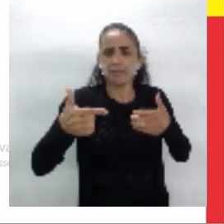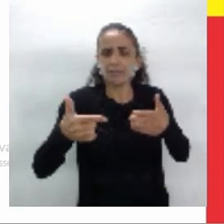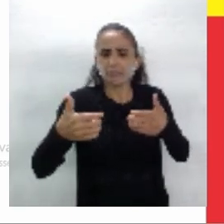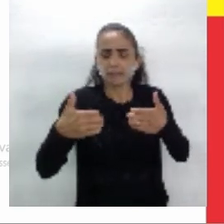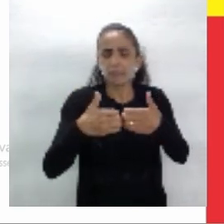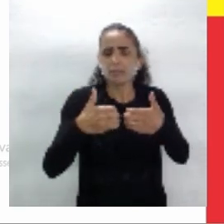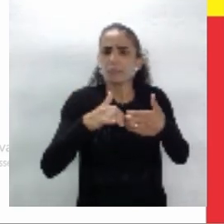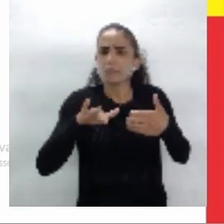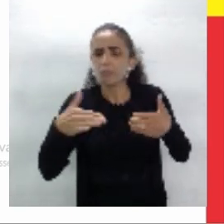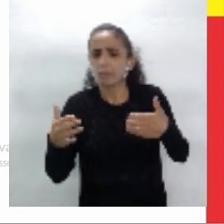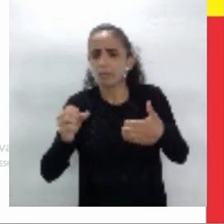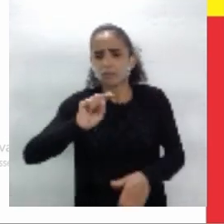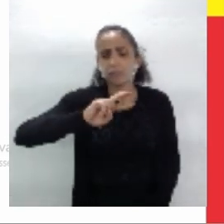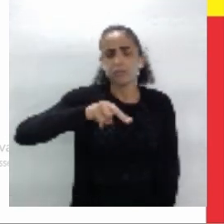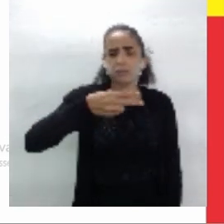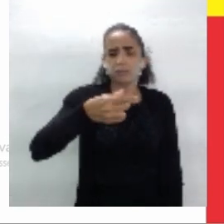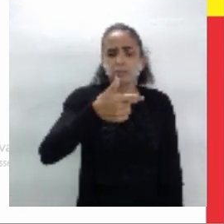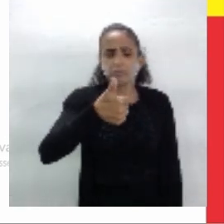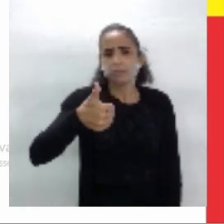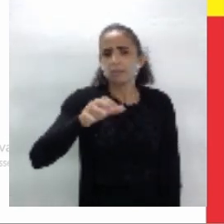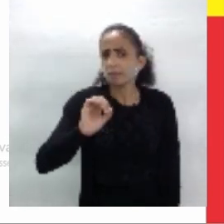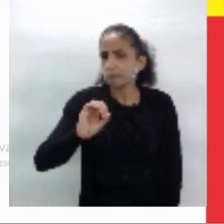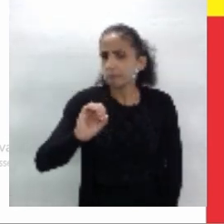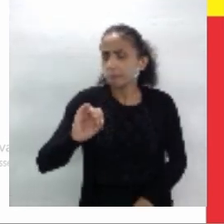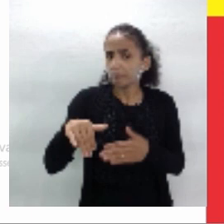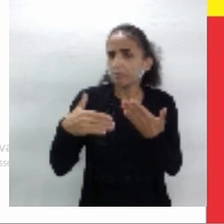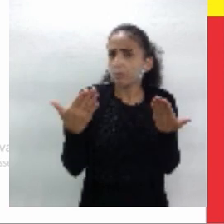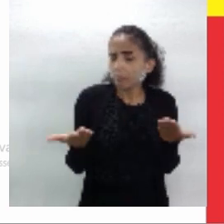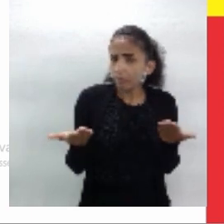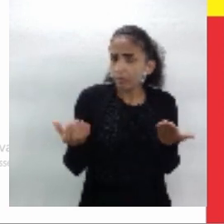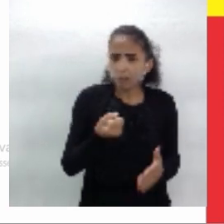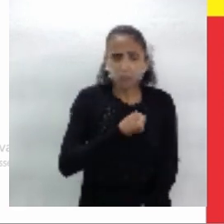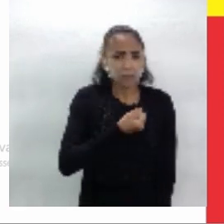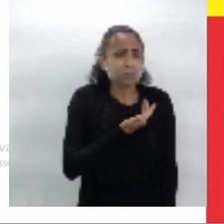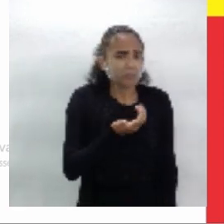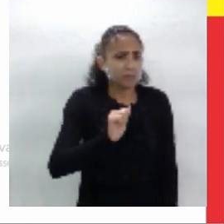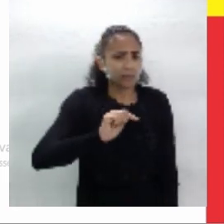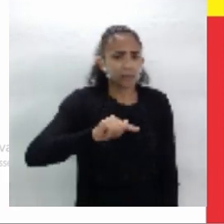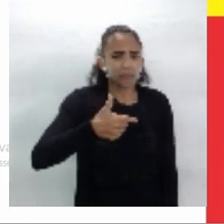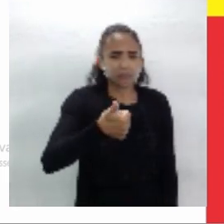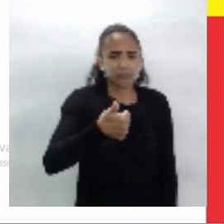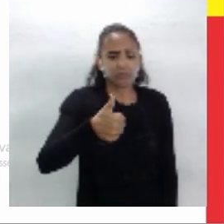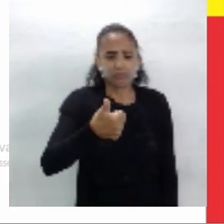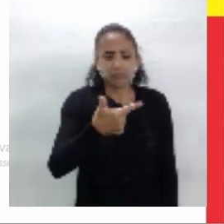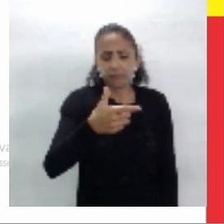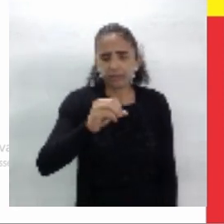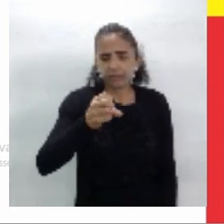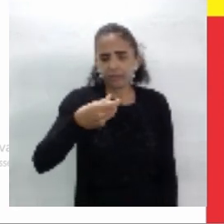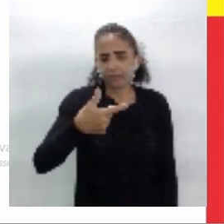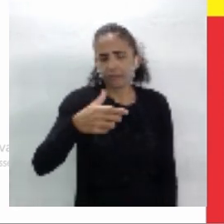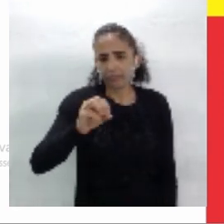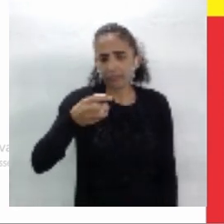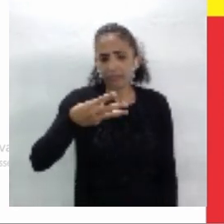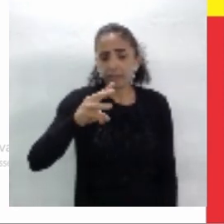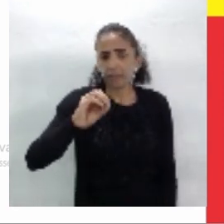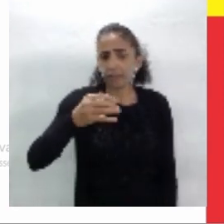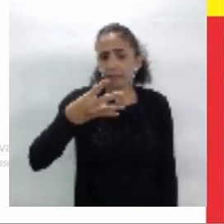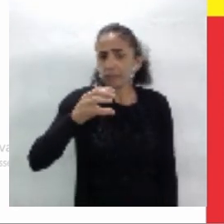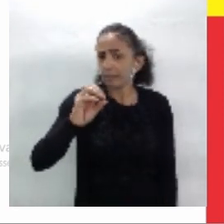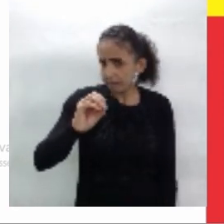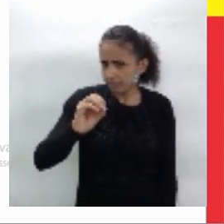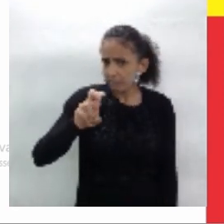de qual múltiplo de 10? Nesse caso, que é múltiplo de 10? 10, 20, 30,